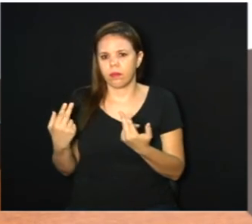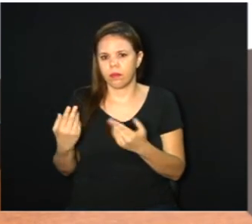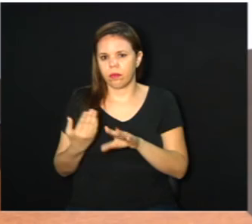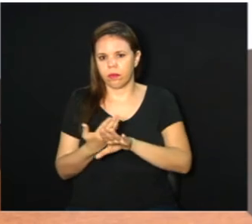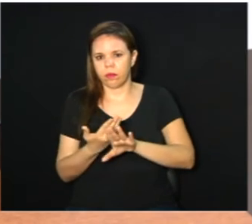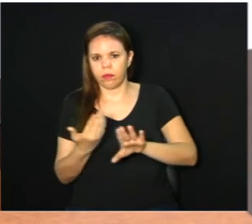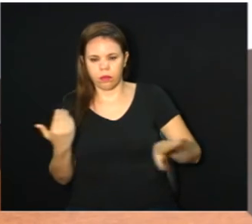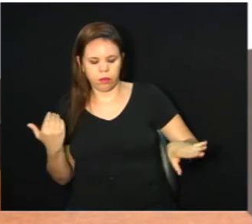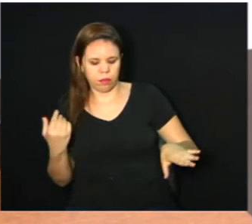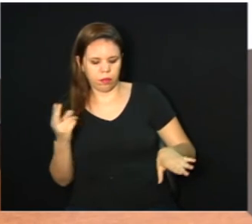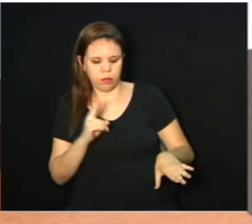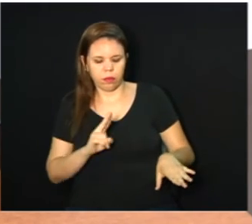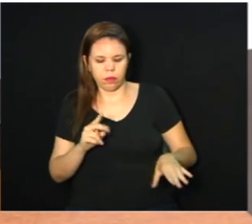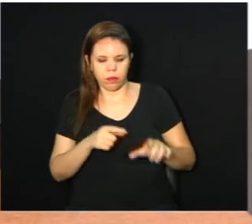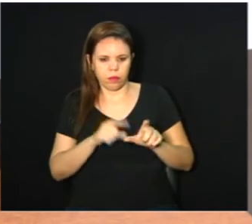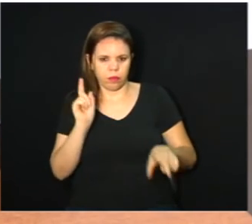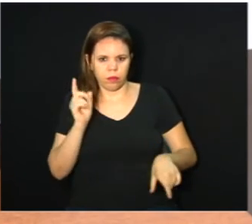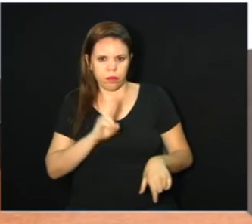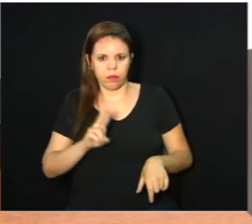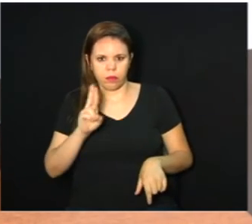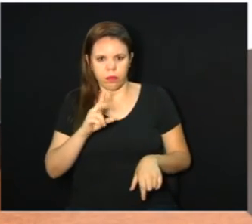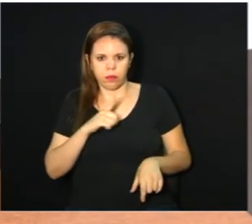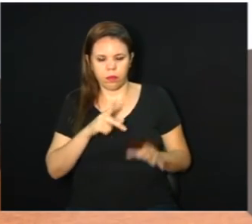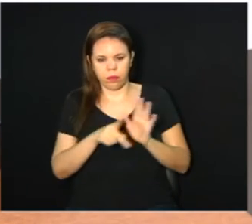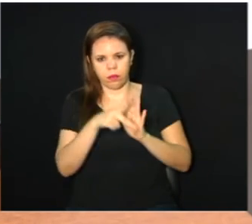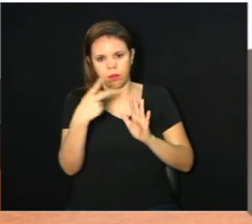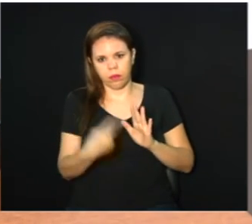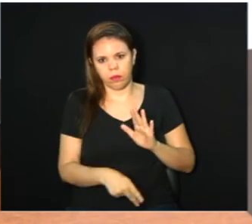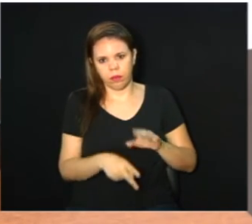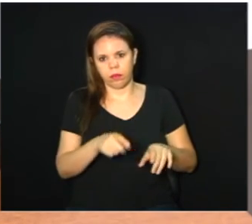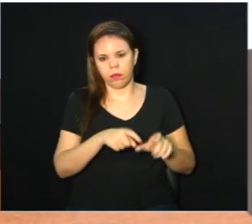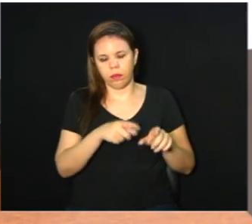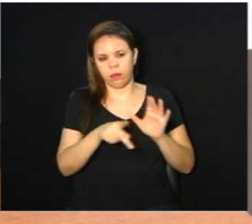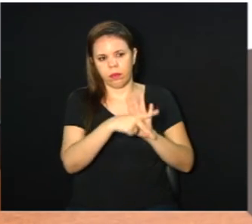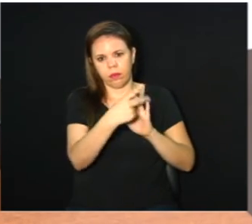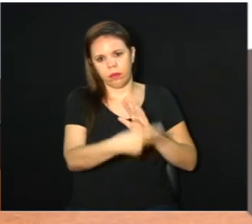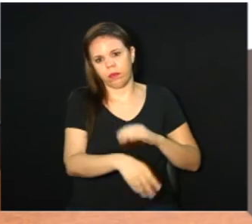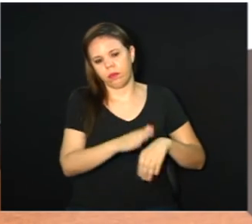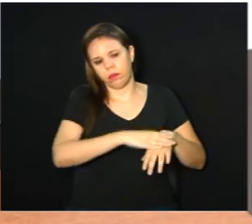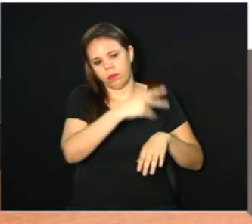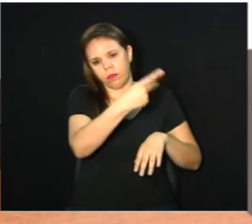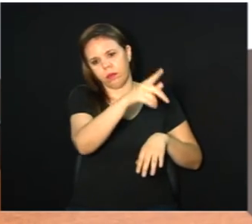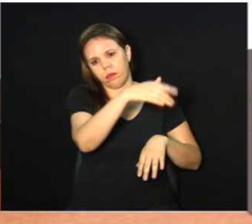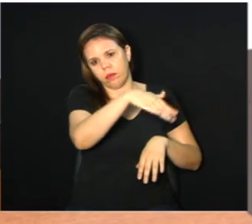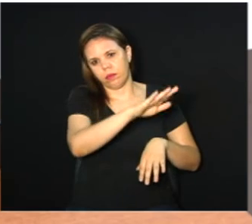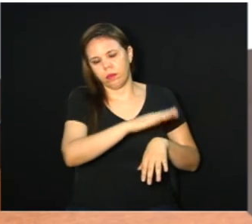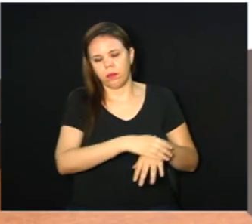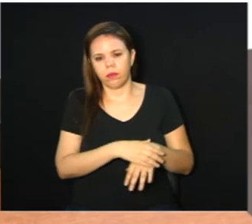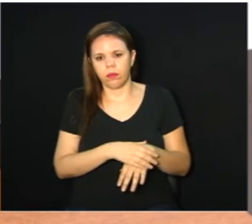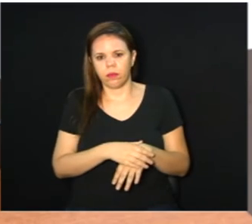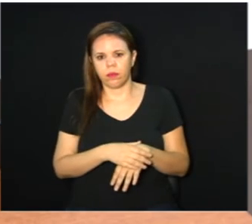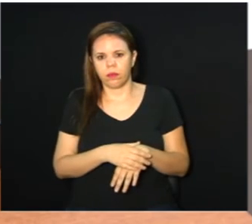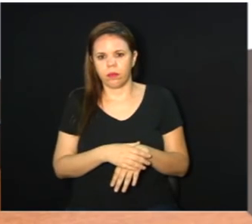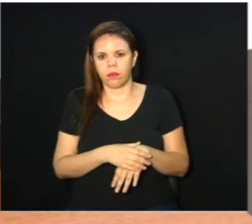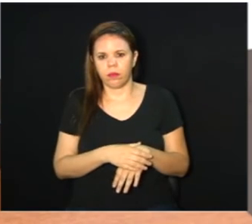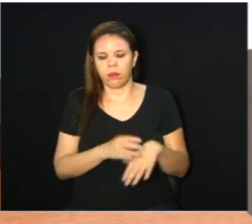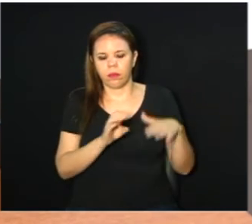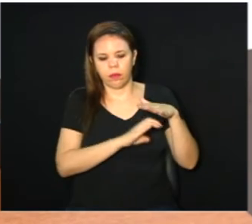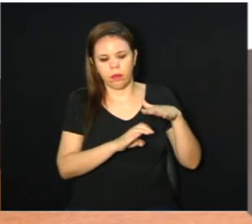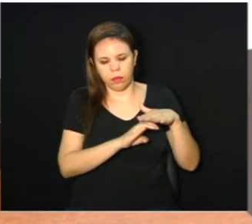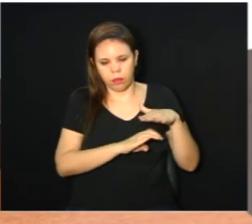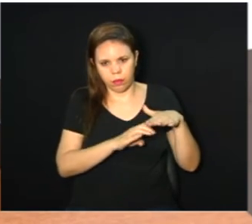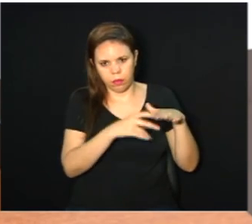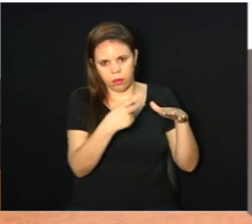de consumo, ele envolve uma patente. Então, essa patente ela fica em partes para a empresa, em partes para o centro